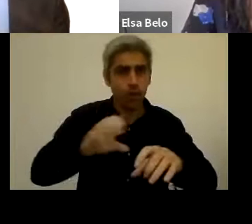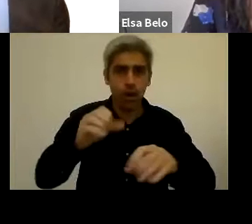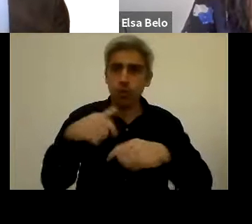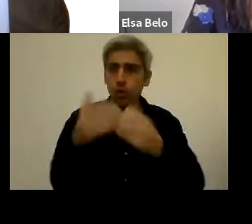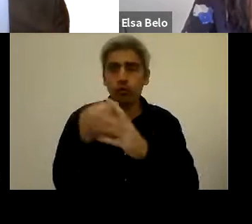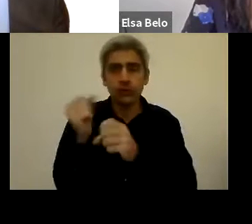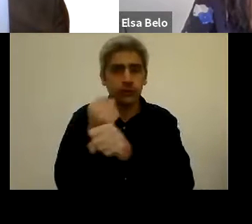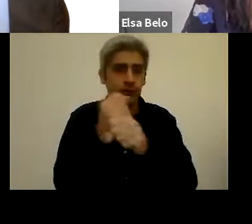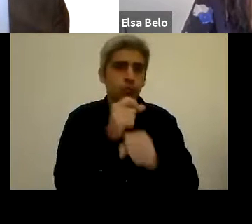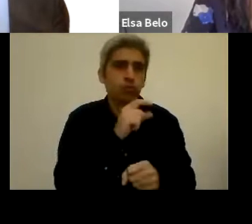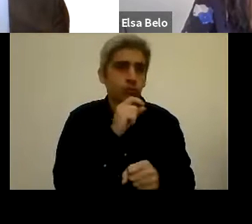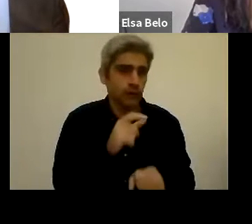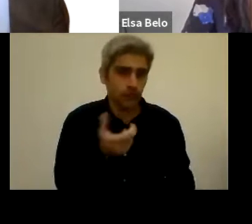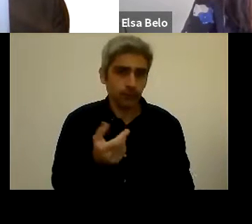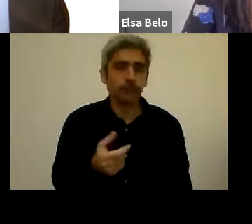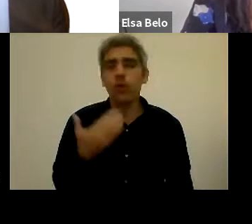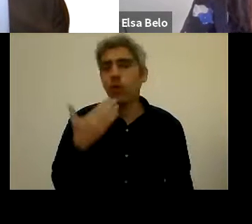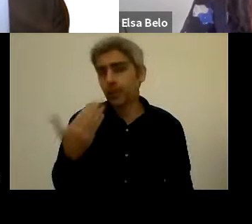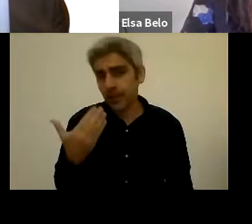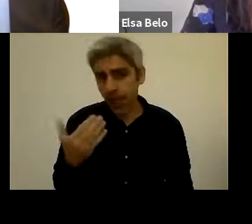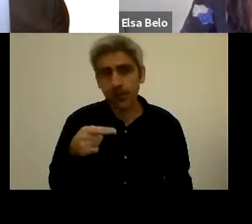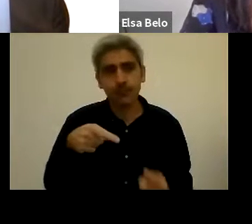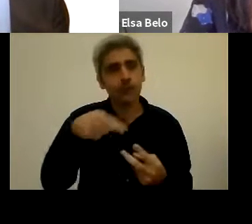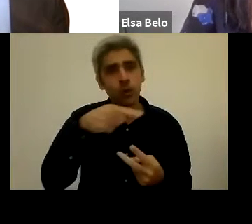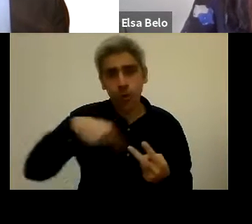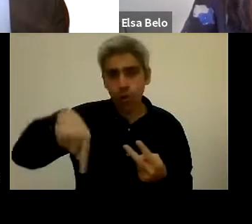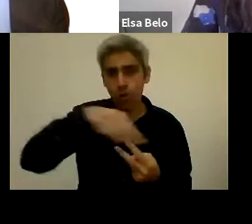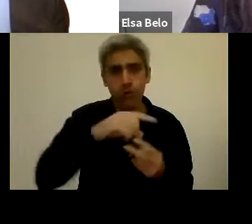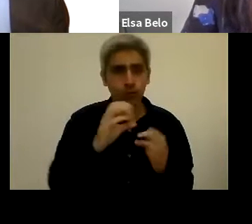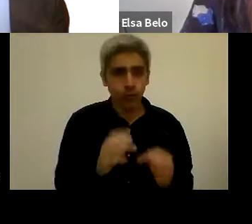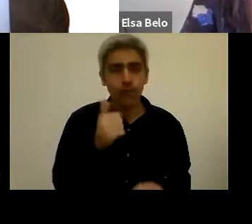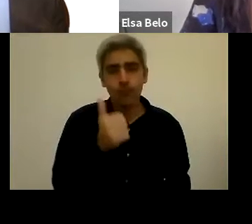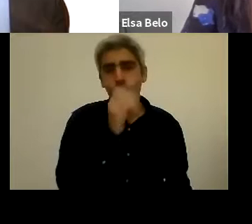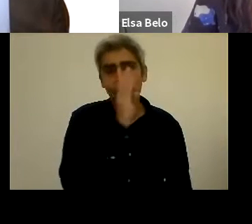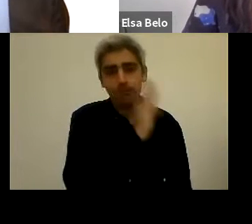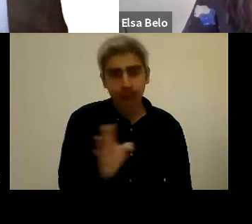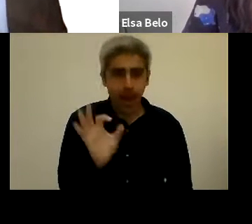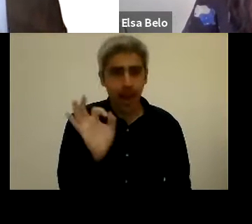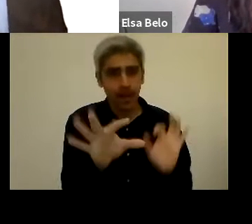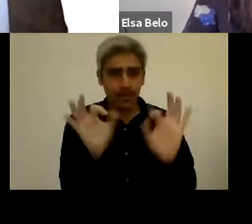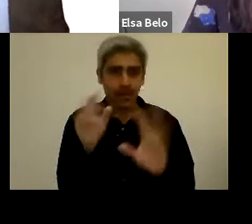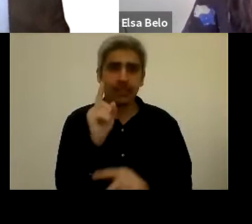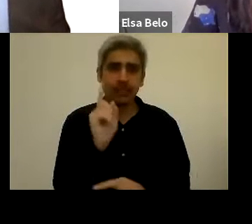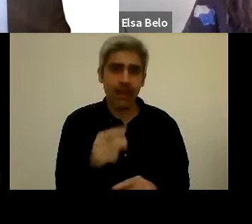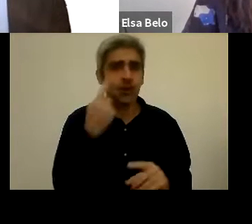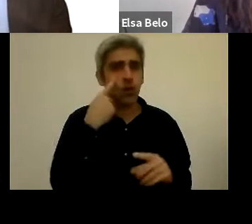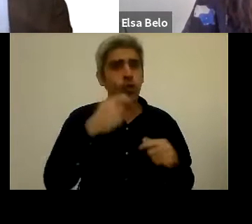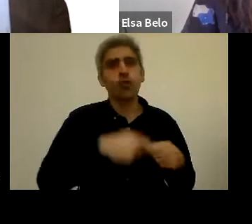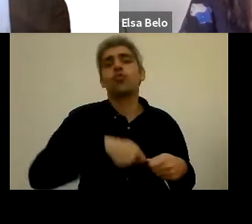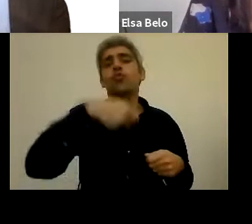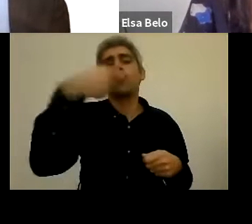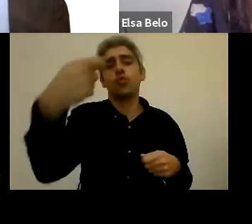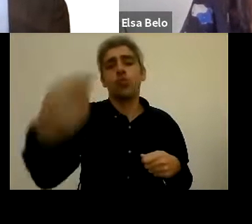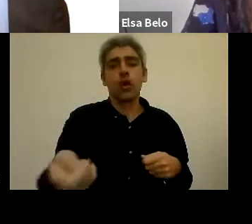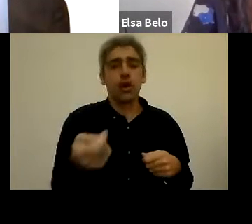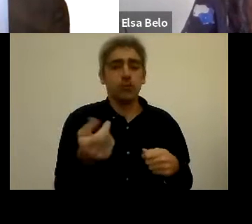possível. Muito obrigada. Depois desta ronda de boas práticas que devem perdurar e